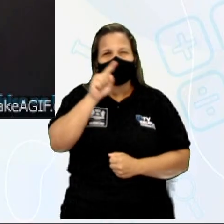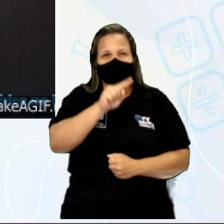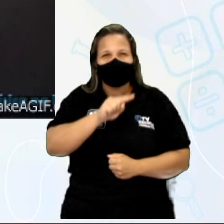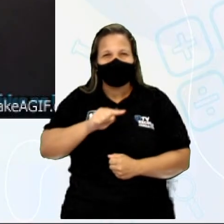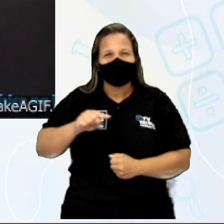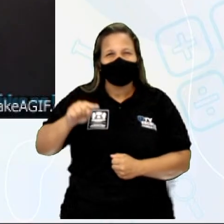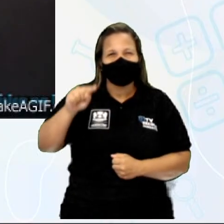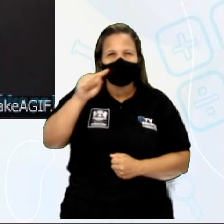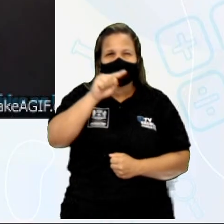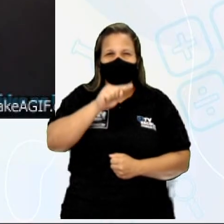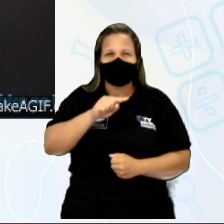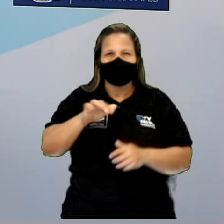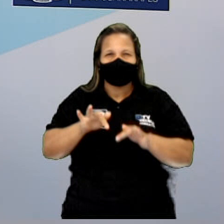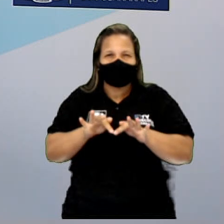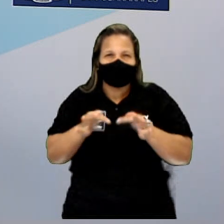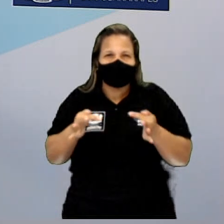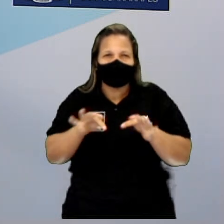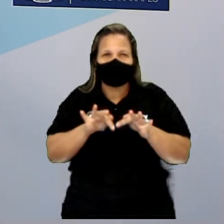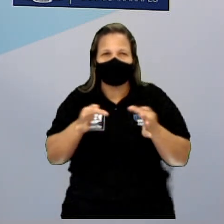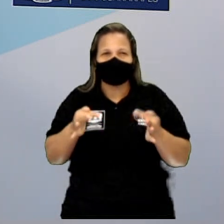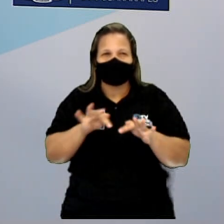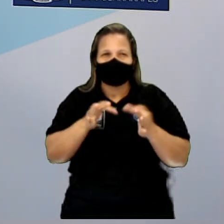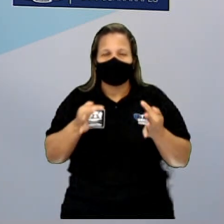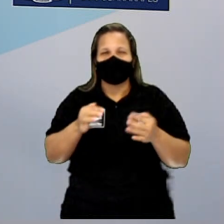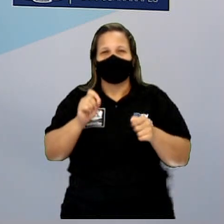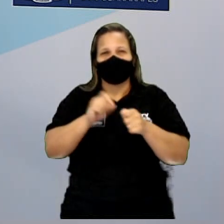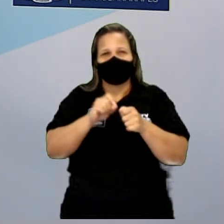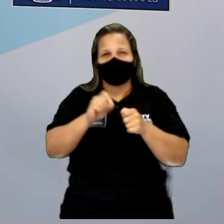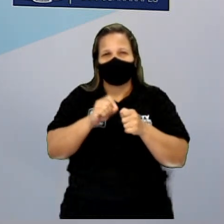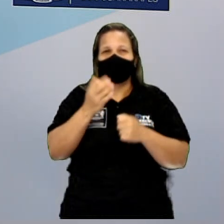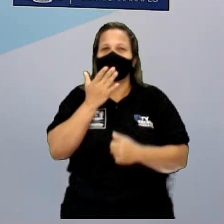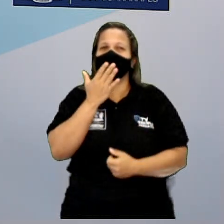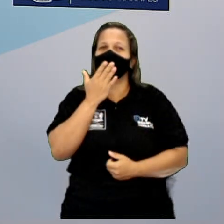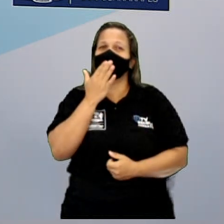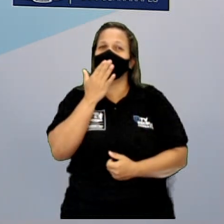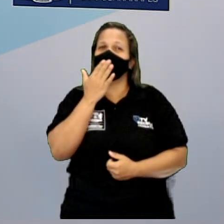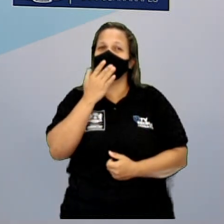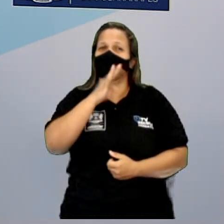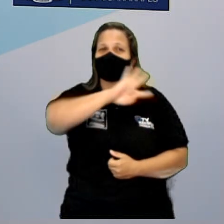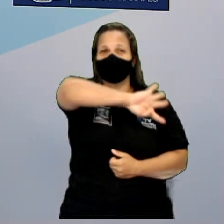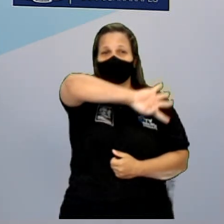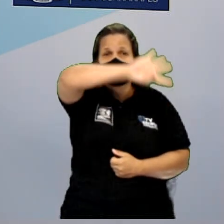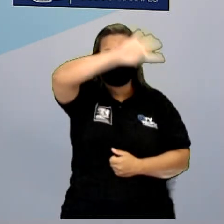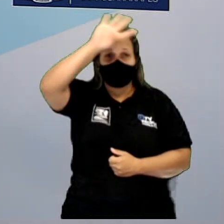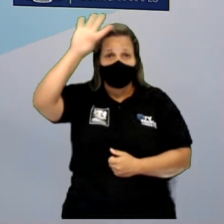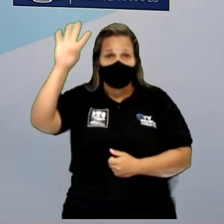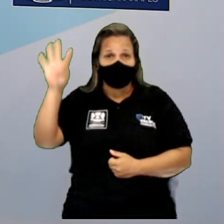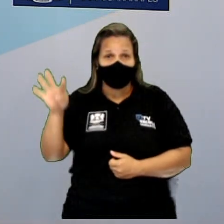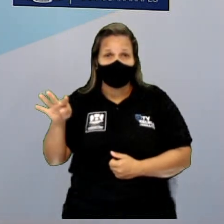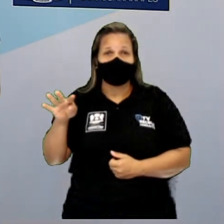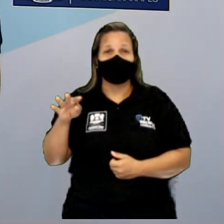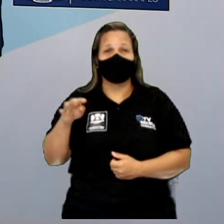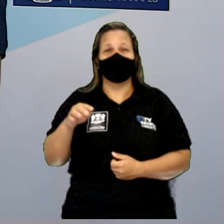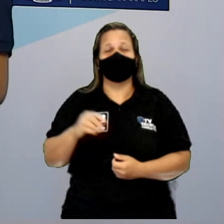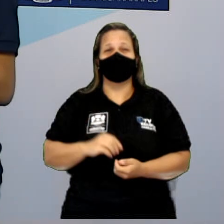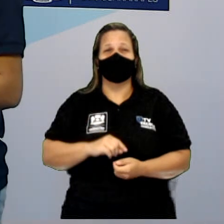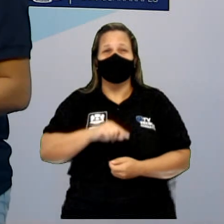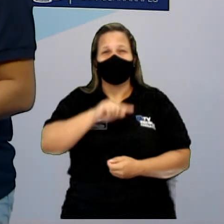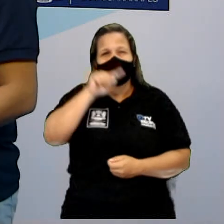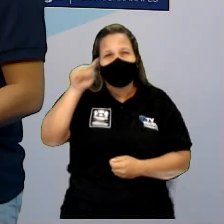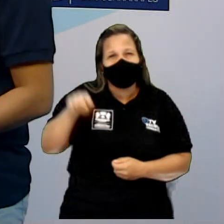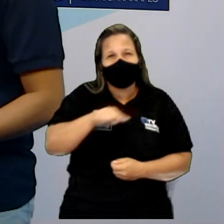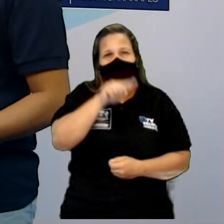simples. Você faz um disco com as cores do arco-íris e quando você gira esse disco a uma determinada velocidade, ele vai